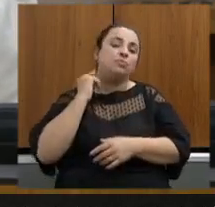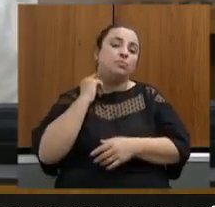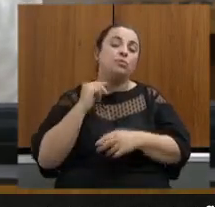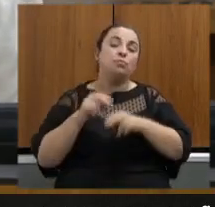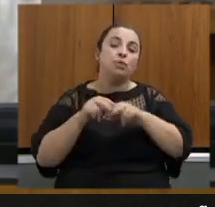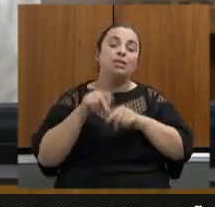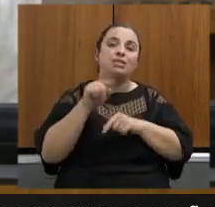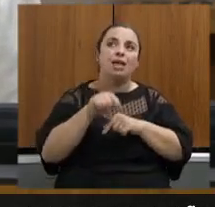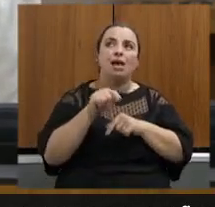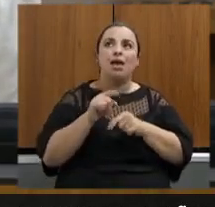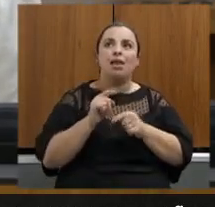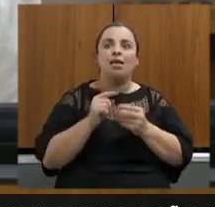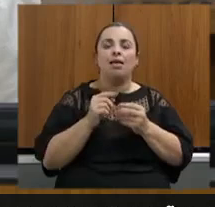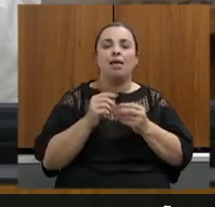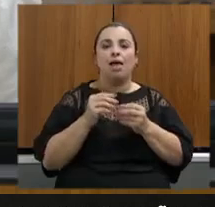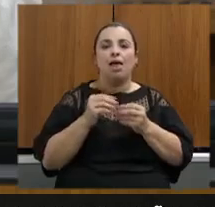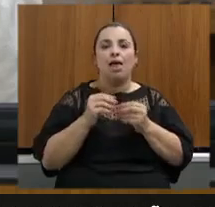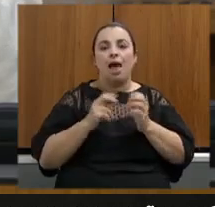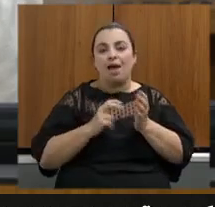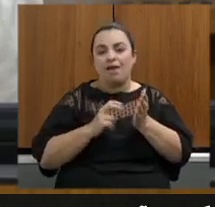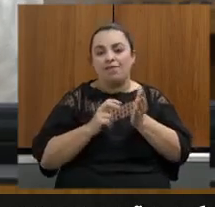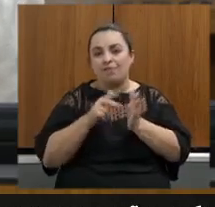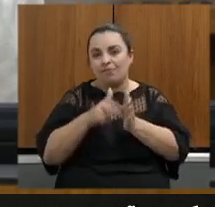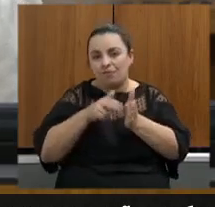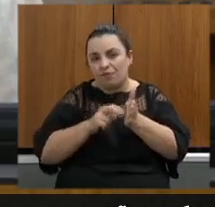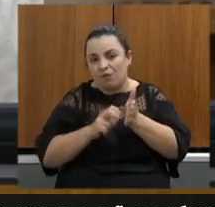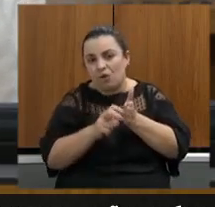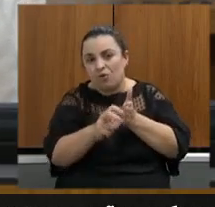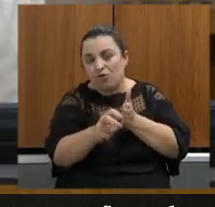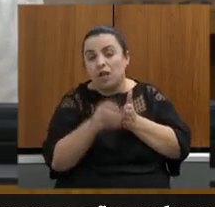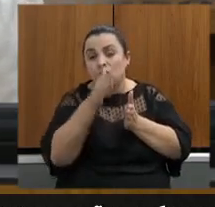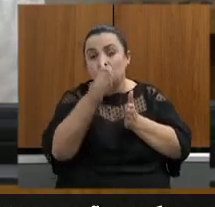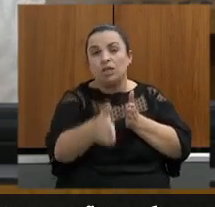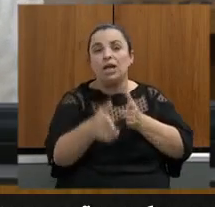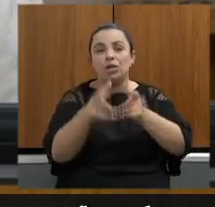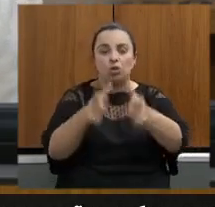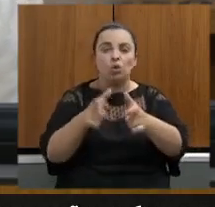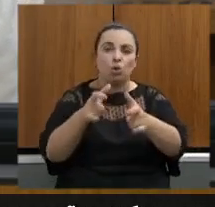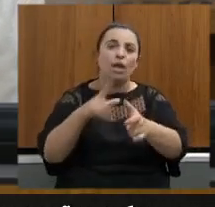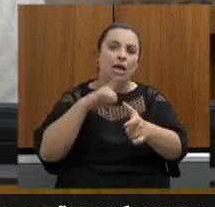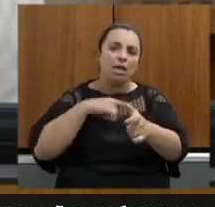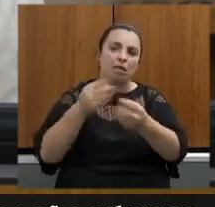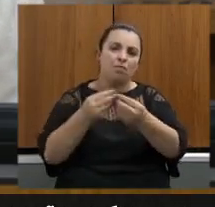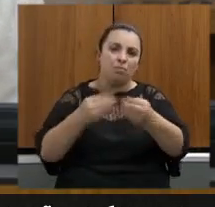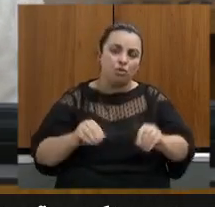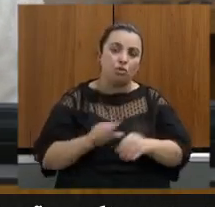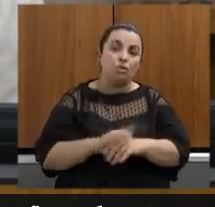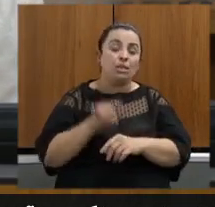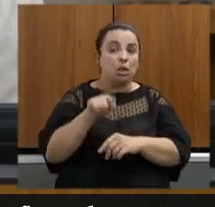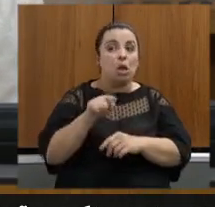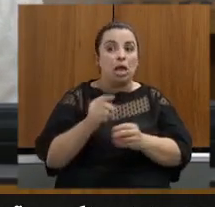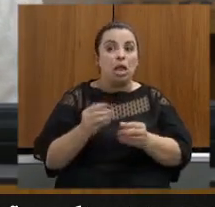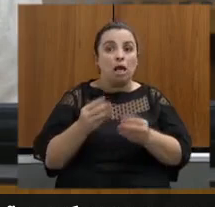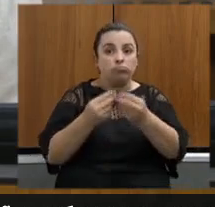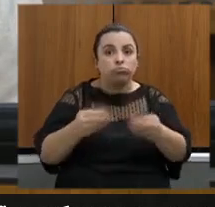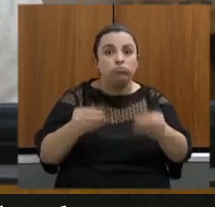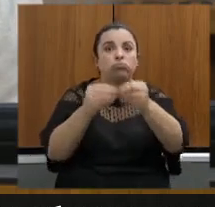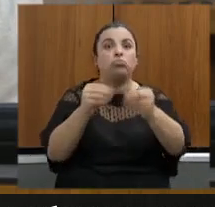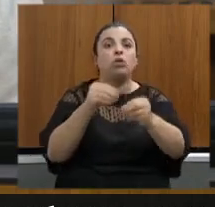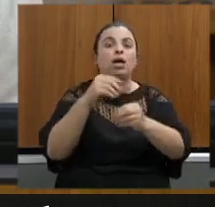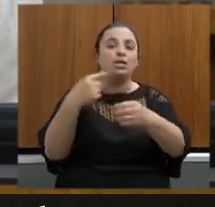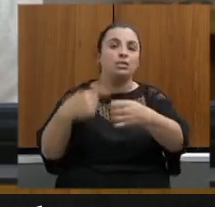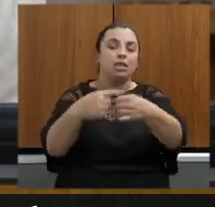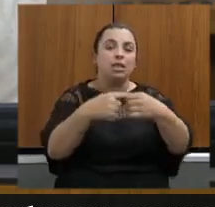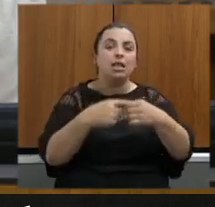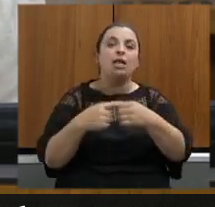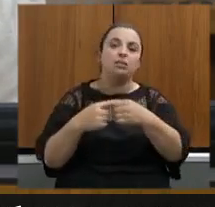dia diretamente a região que foi atingida e tela beneficiaria os municípios atingidos a gente tem buscado conversar